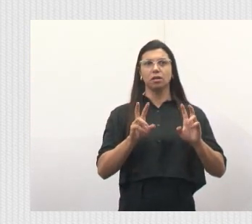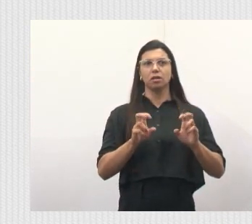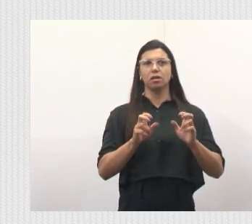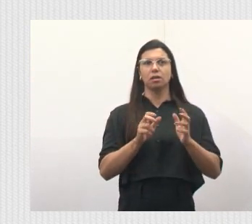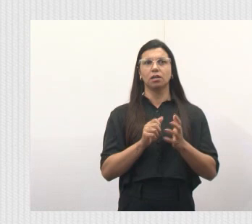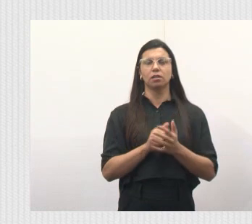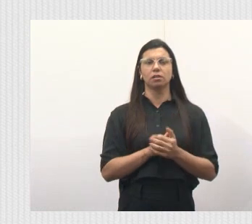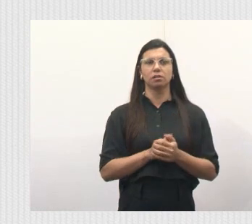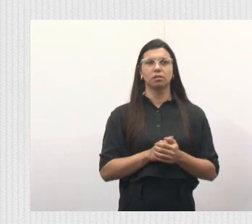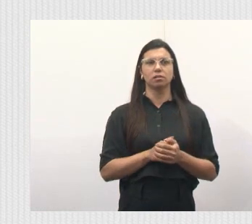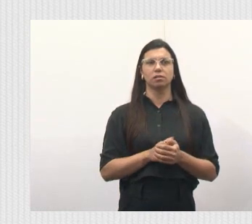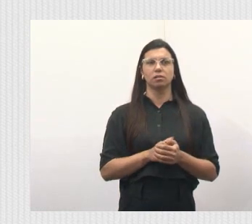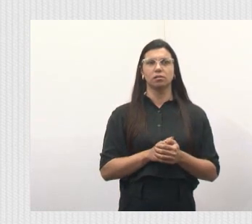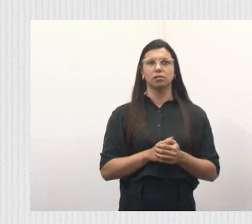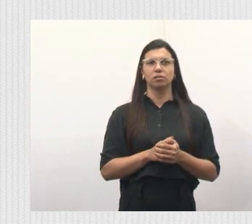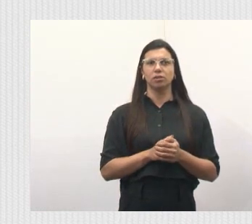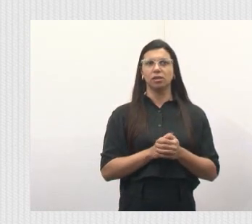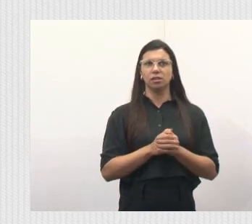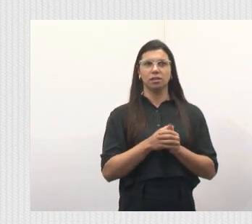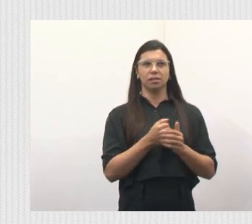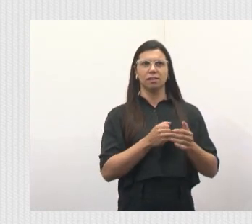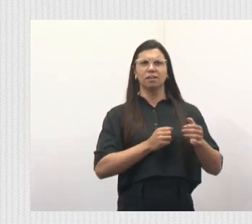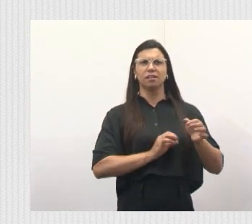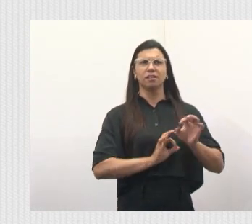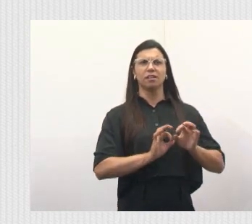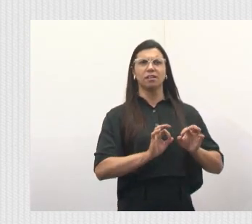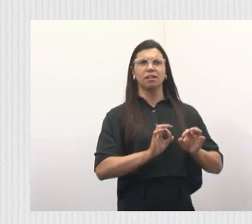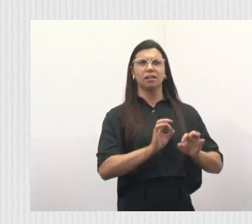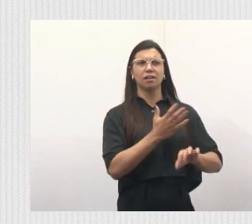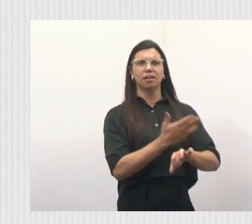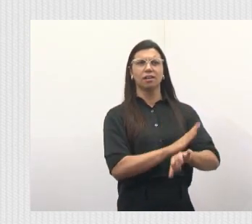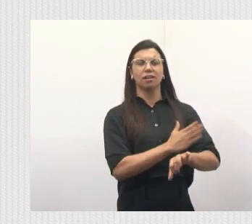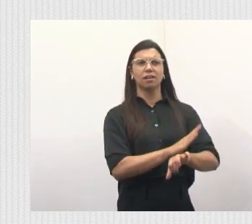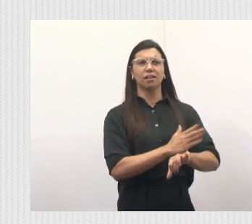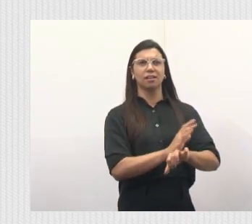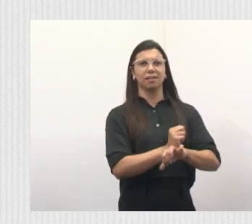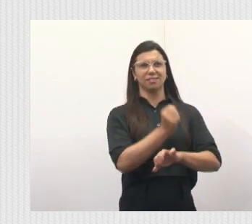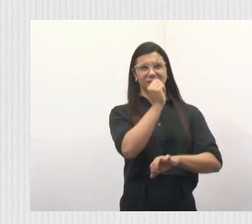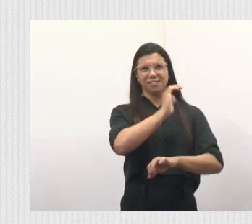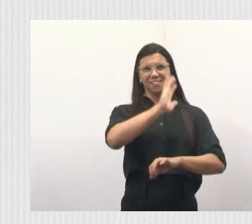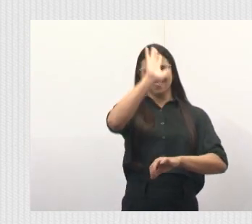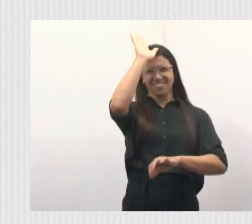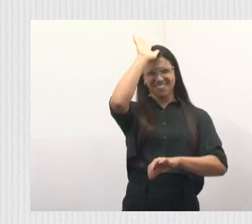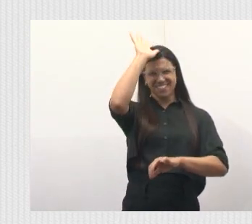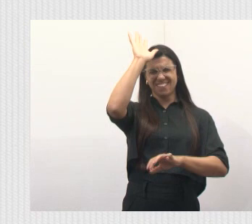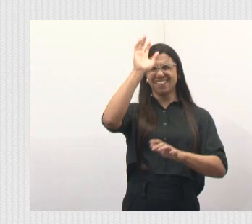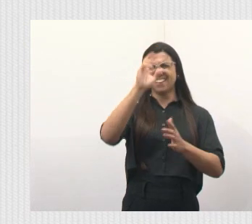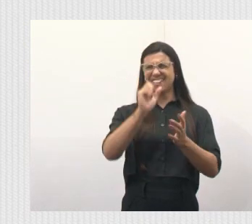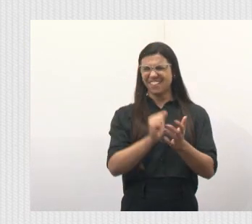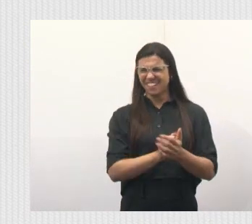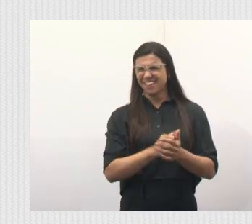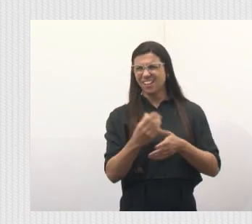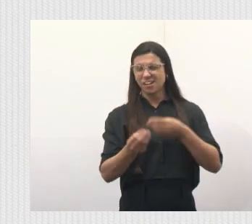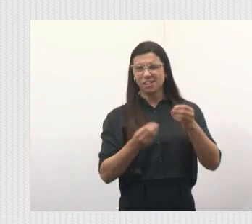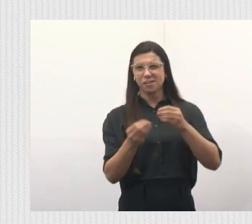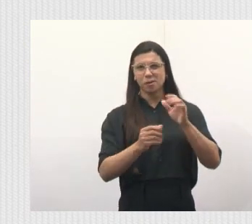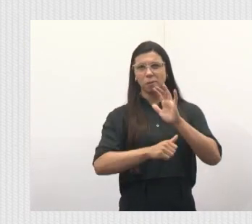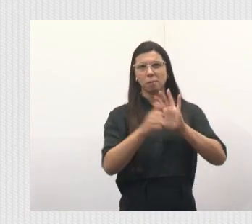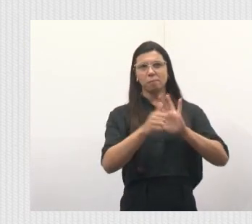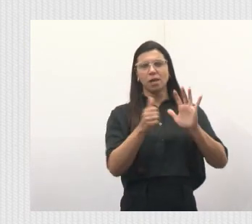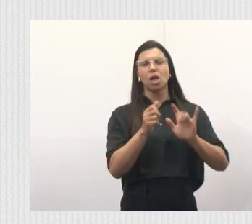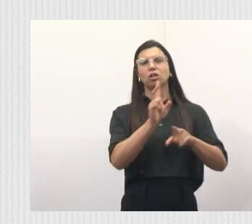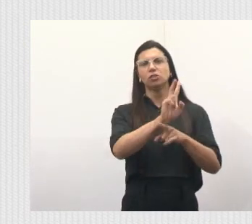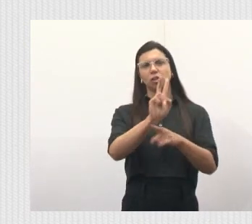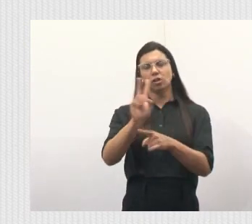socorros e capacitação da comunidade escolar, dos funcionários, que fiz juntamente com o